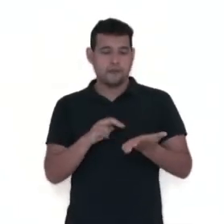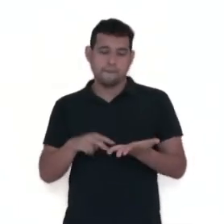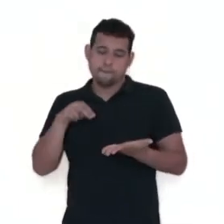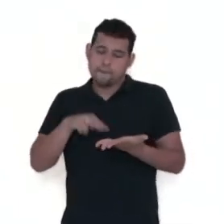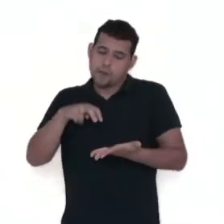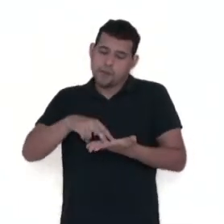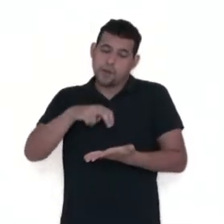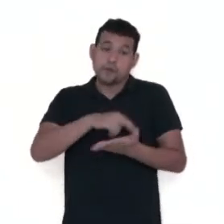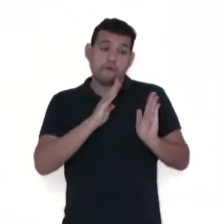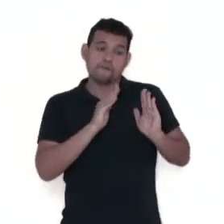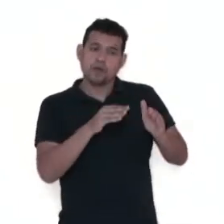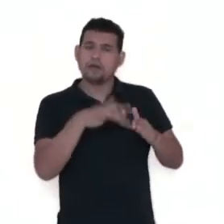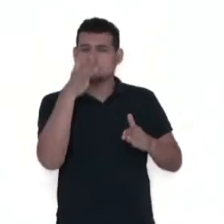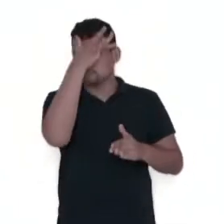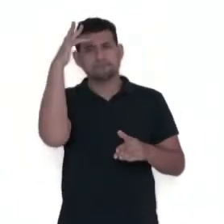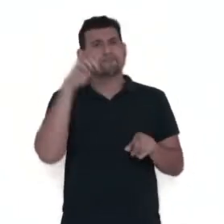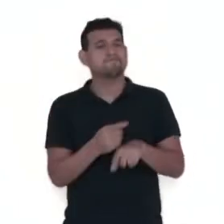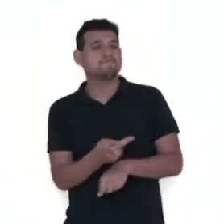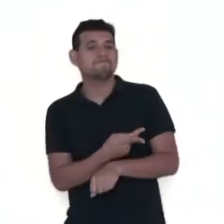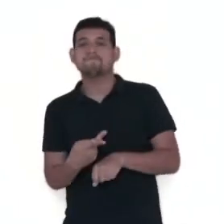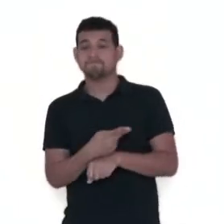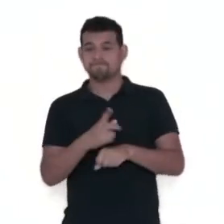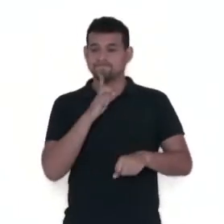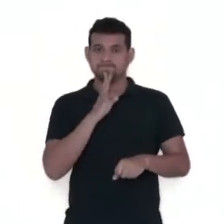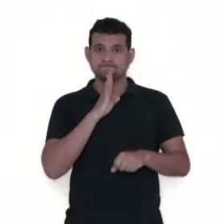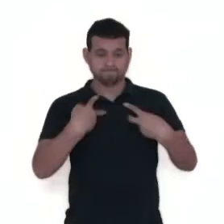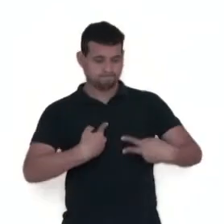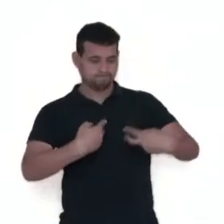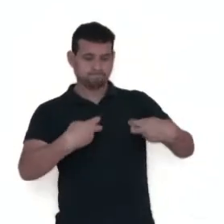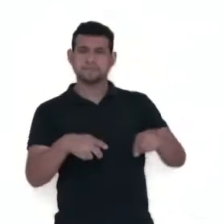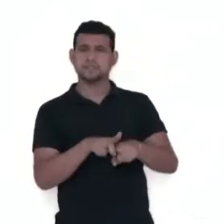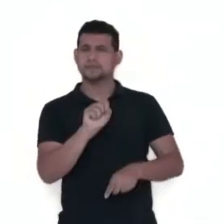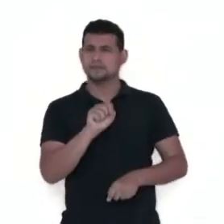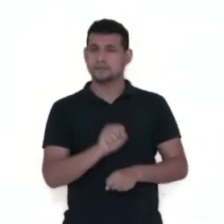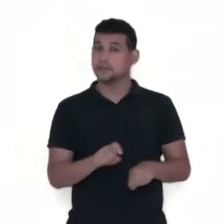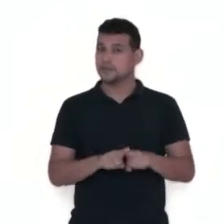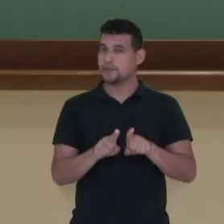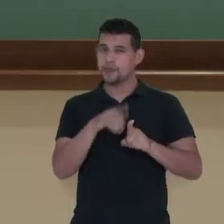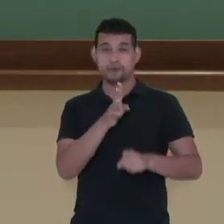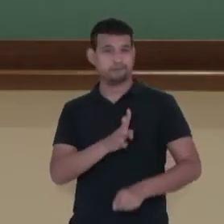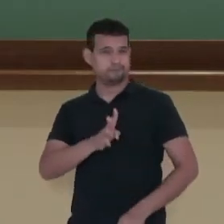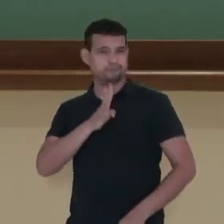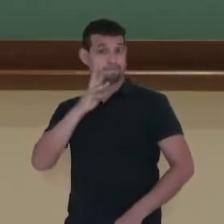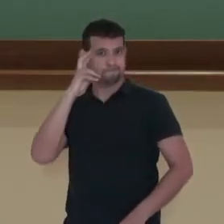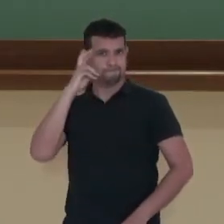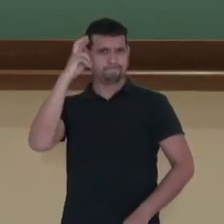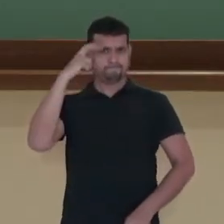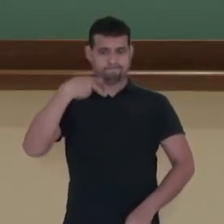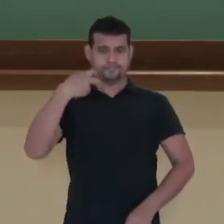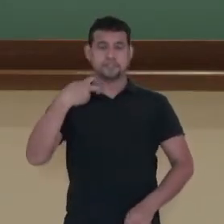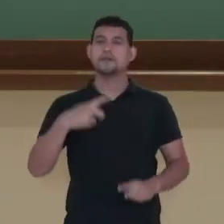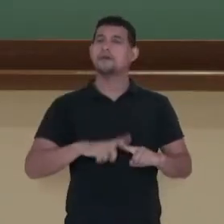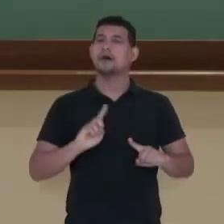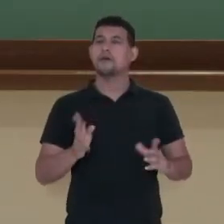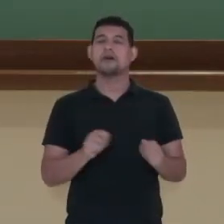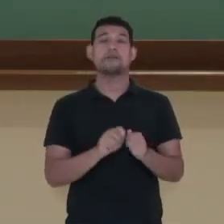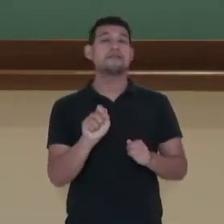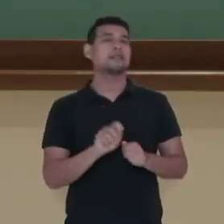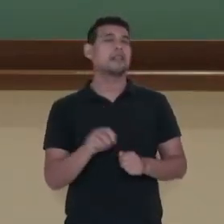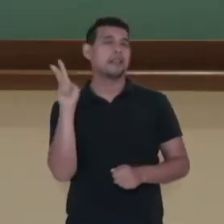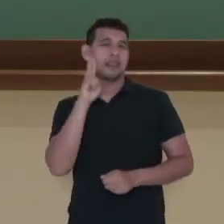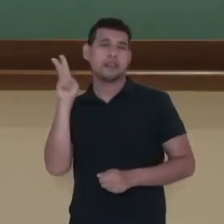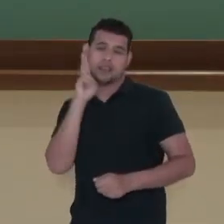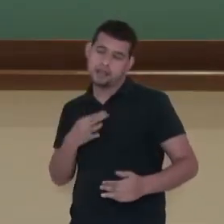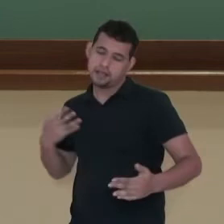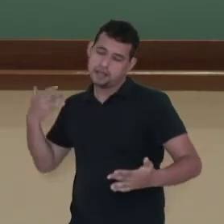voltado para o indivíduo, para a busca de sua própria essência e autoconhecimento. Então vamos lá